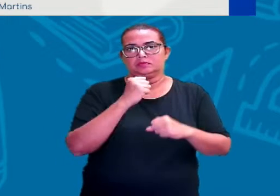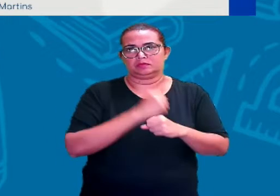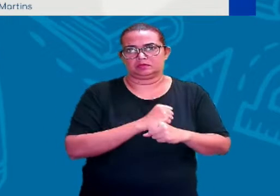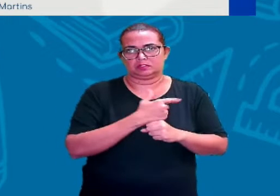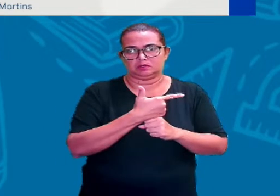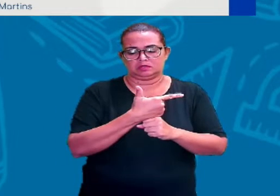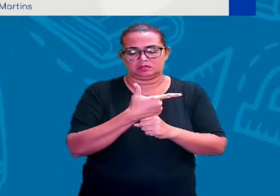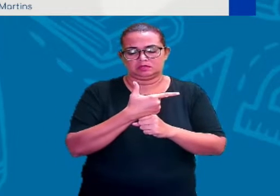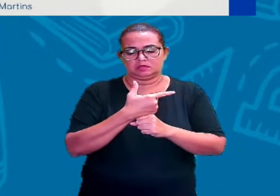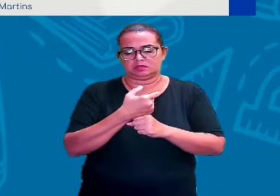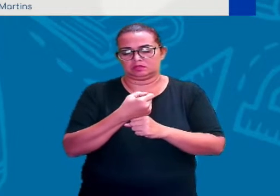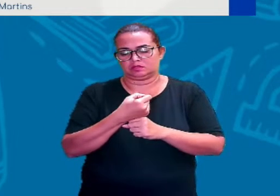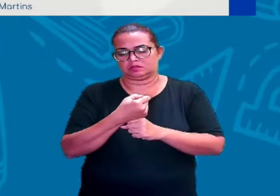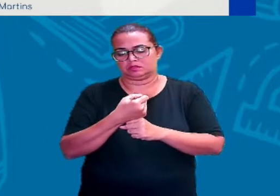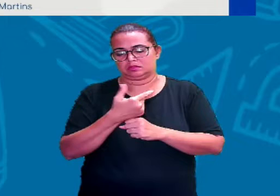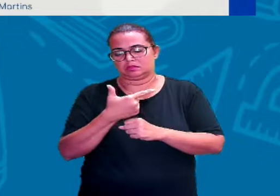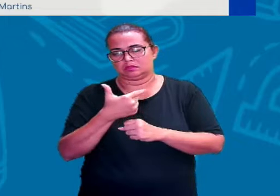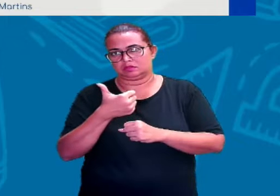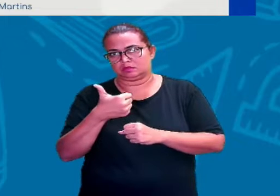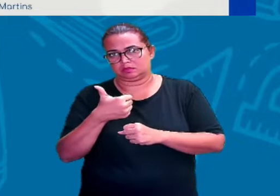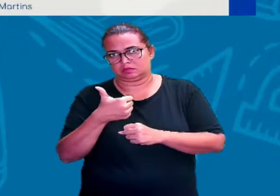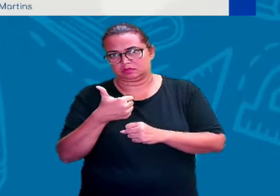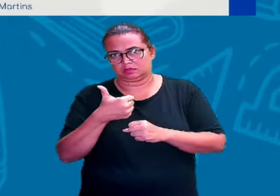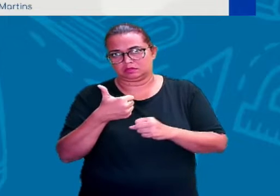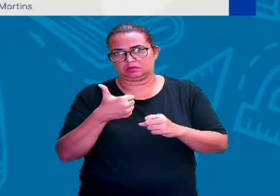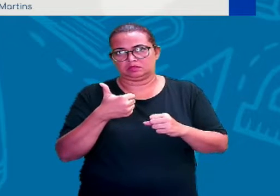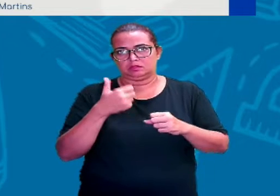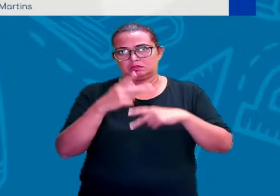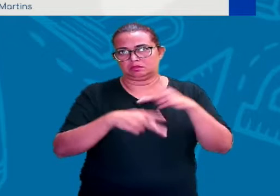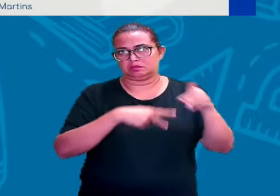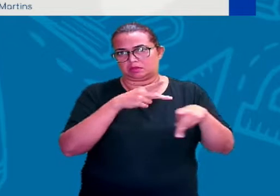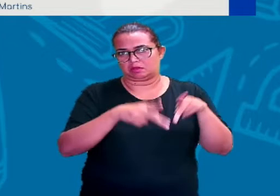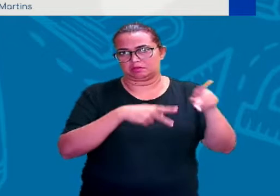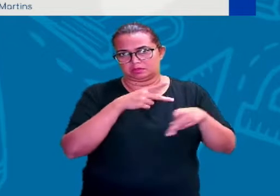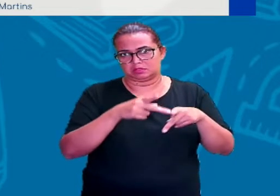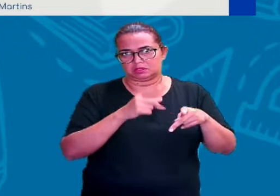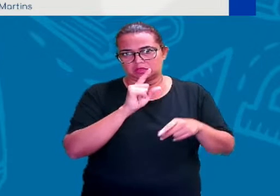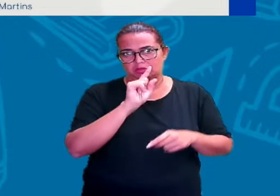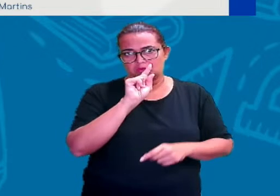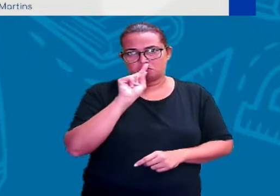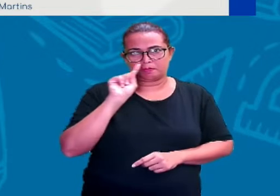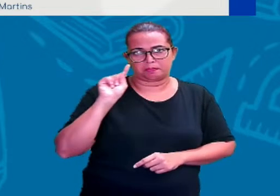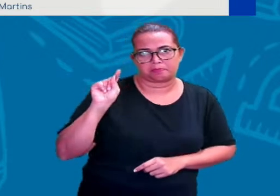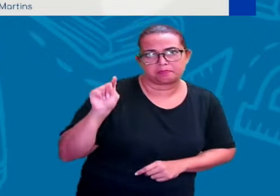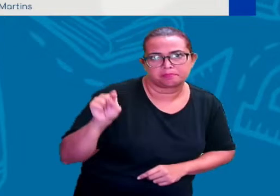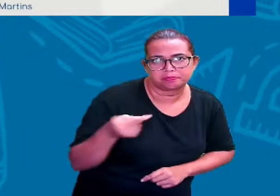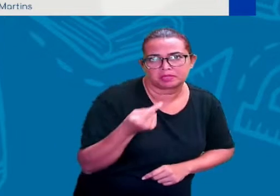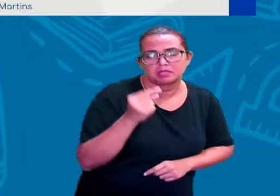recente que a gente tem, a população indígena é de 1